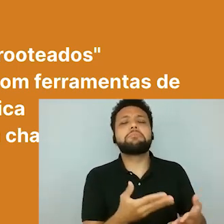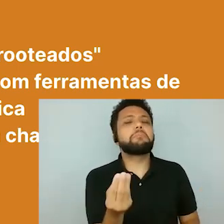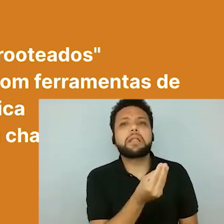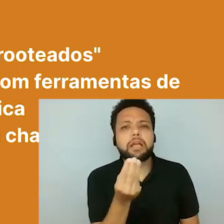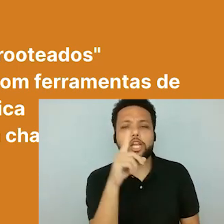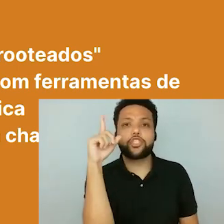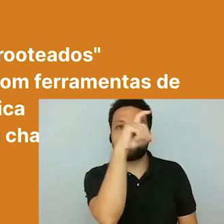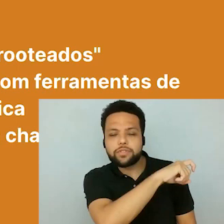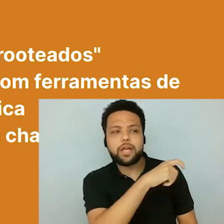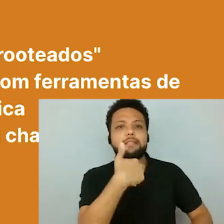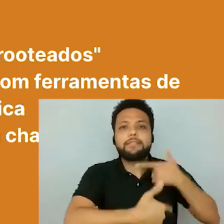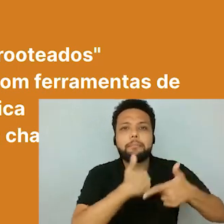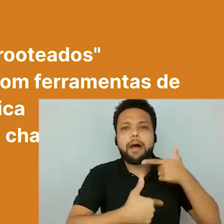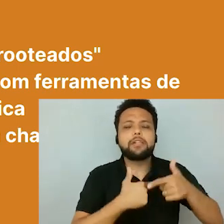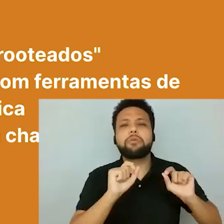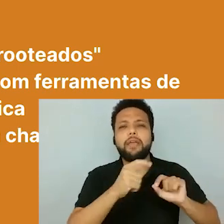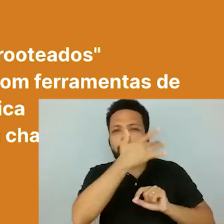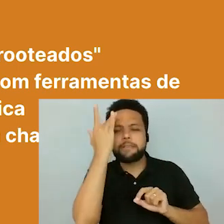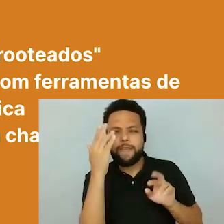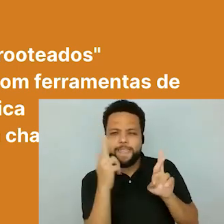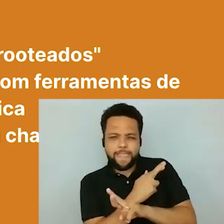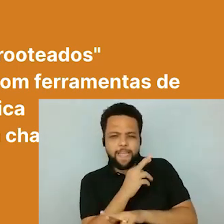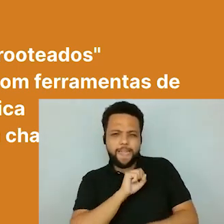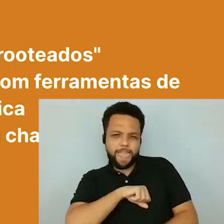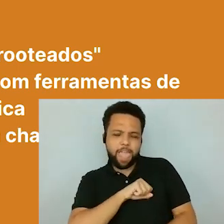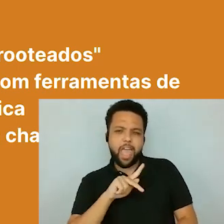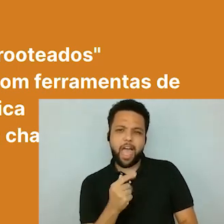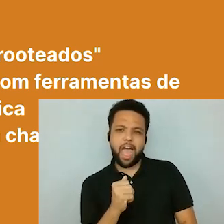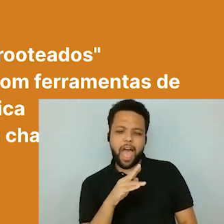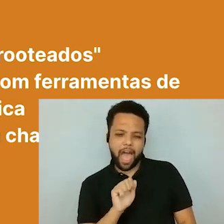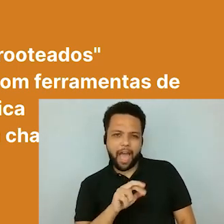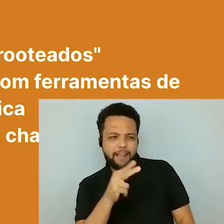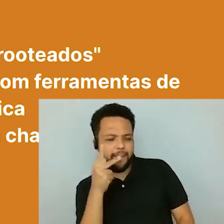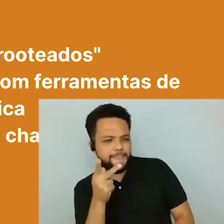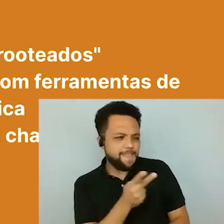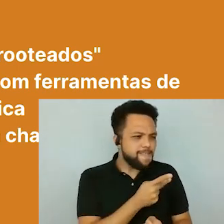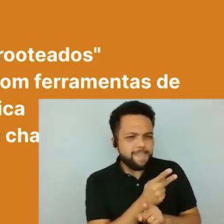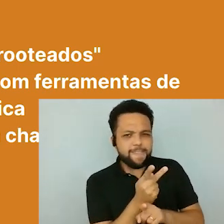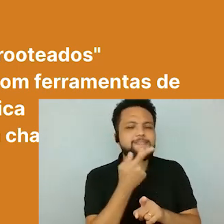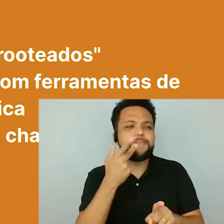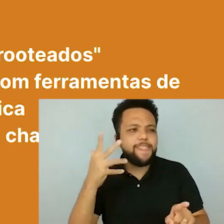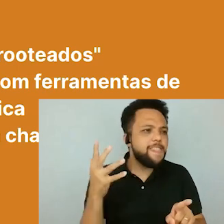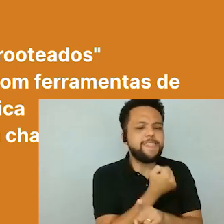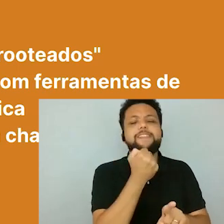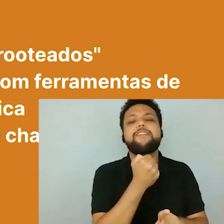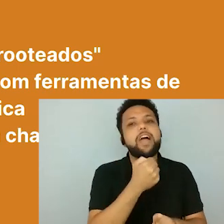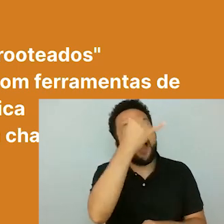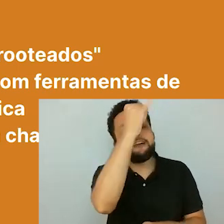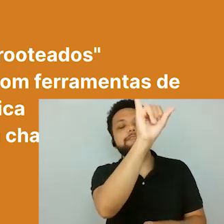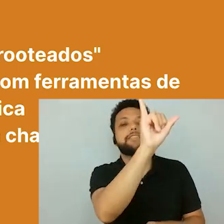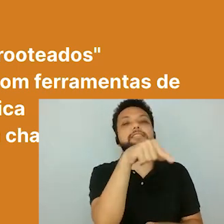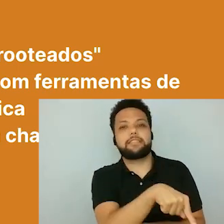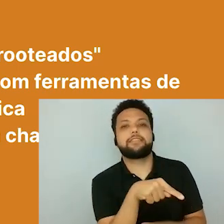venham fazer a recompilação em modo debug do nosso projeto, para que assim consiga ter mais acesso e ter mais contexto de como a solução